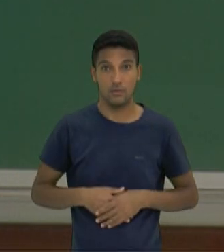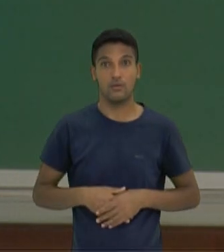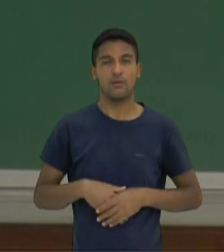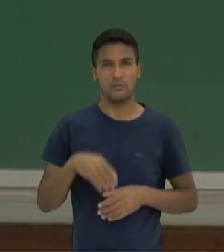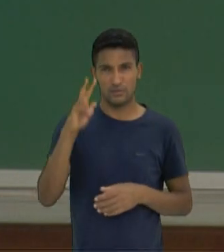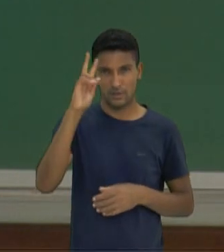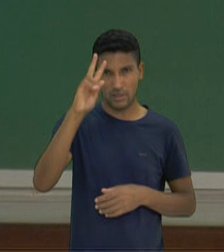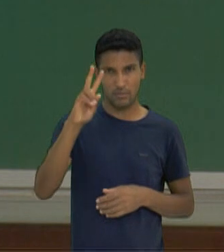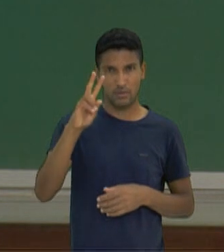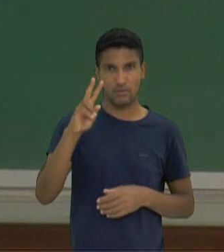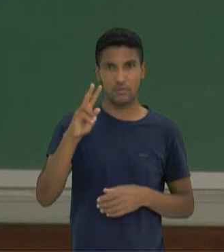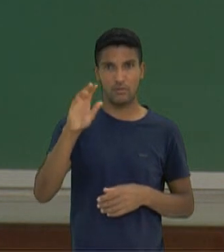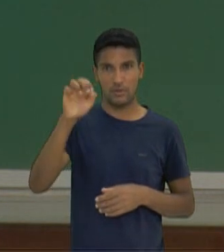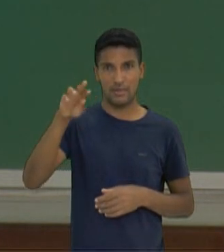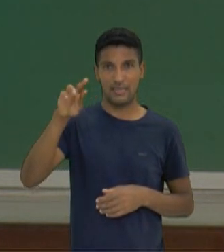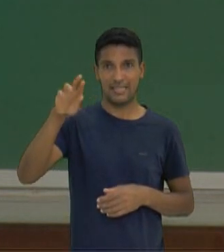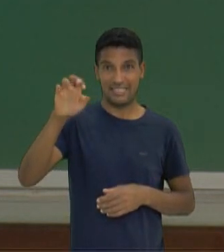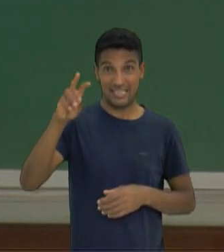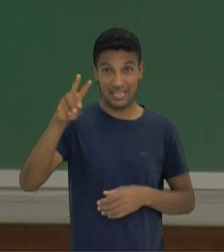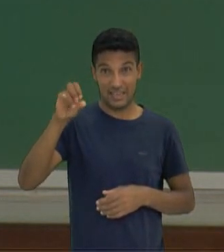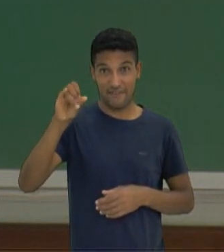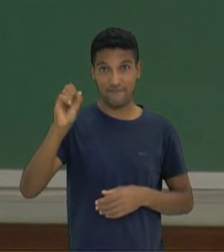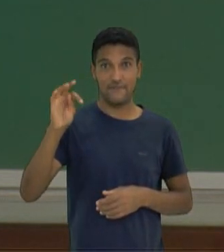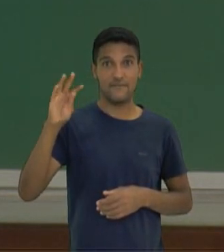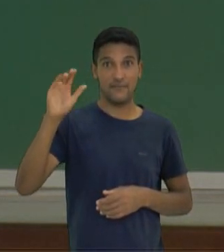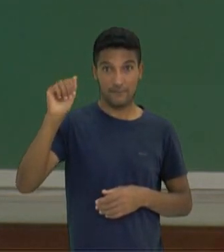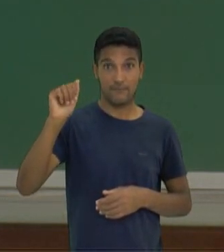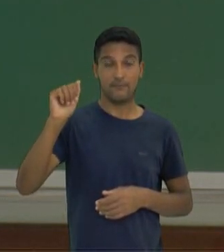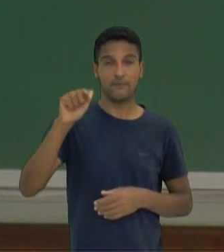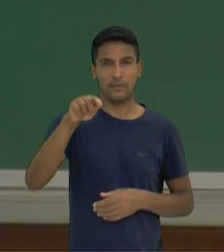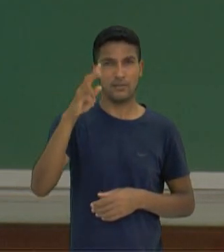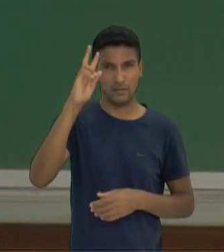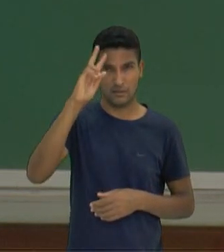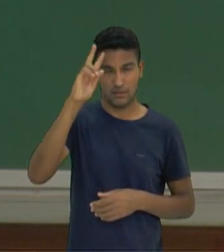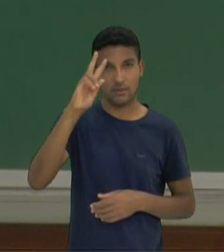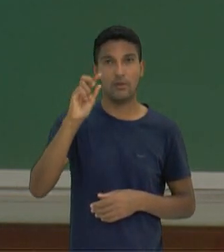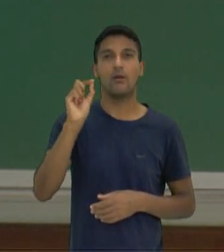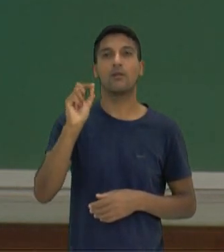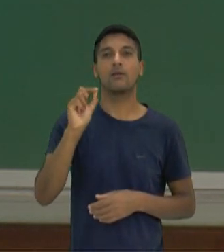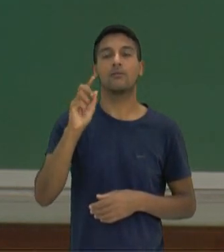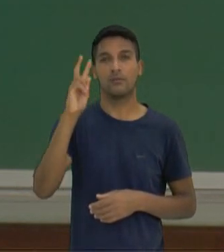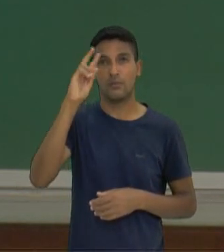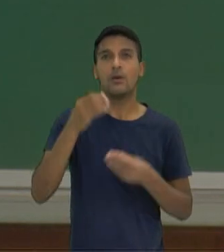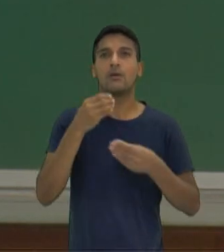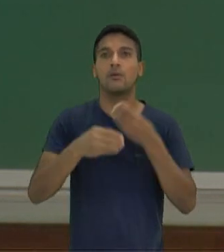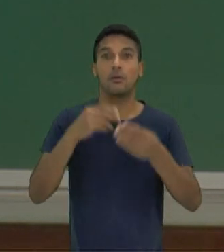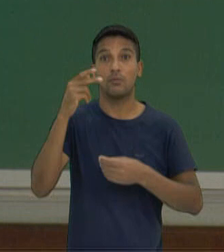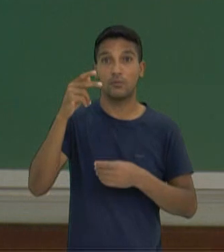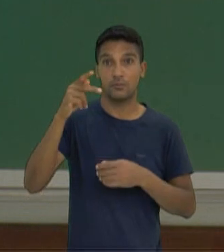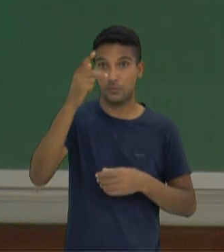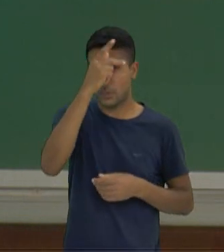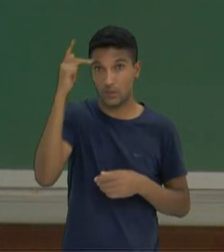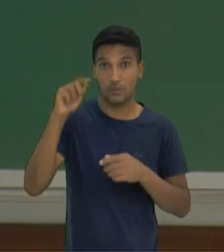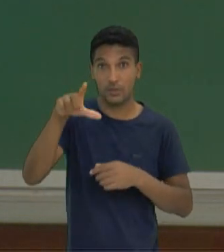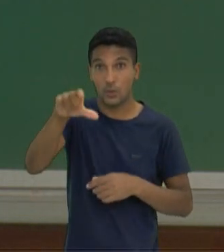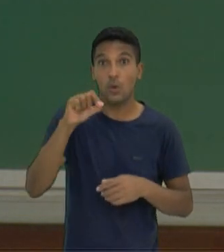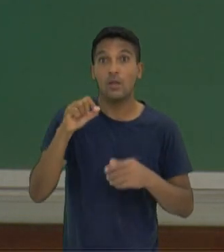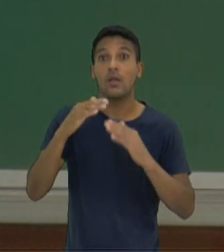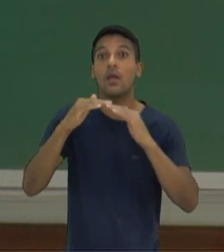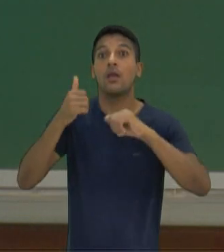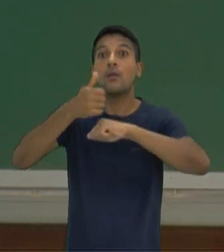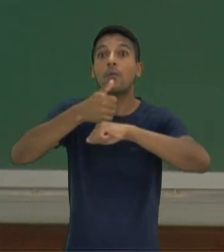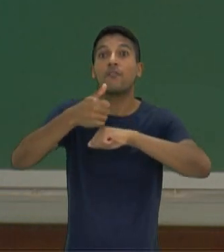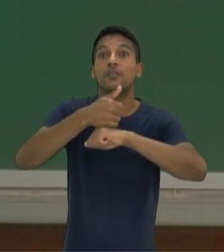lembra muito bem, falava sobre a procura de uma carreira profissional, como escolher essa carreira, como buscar